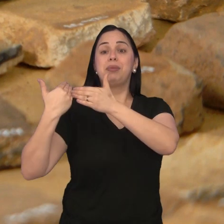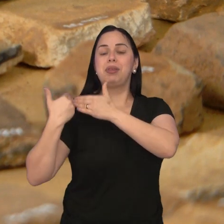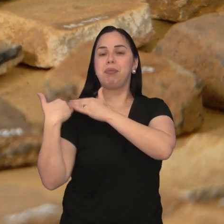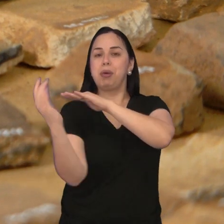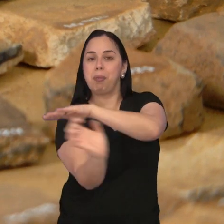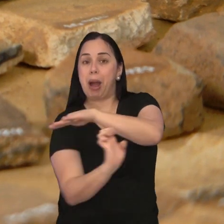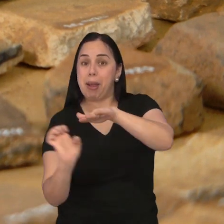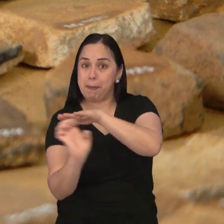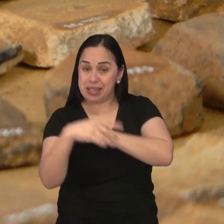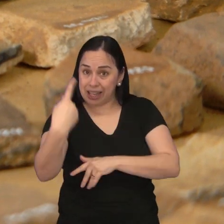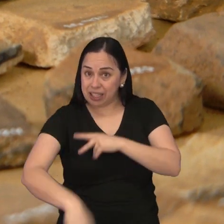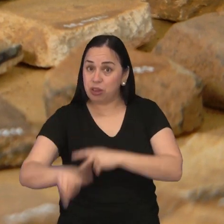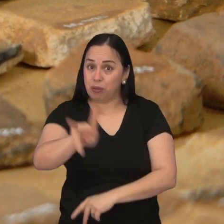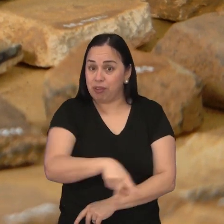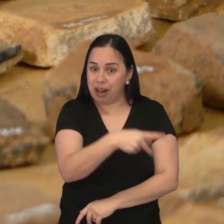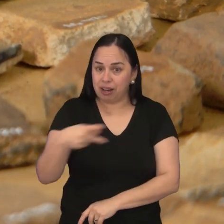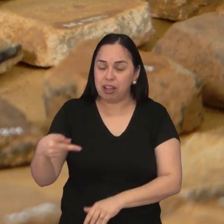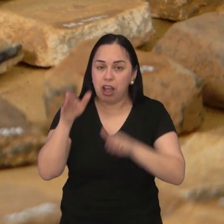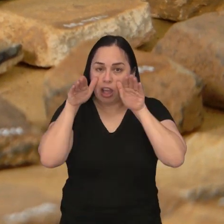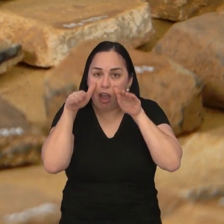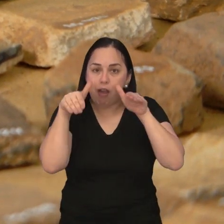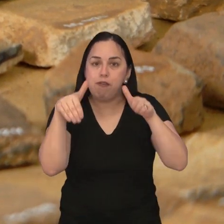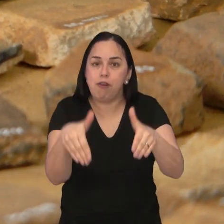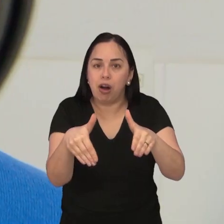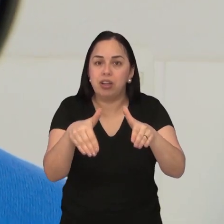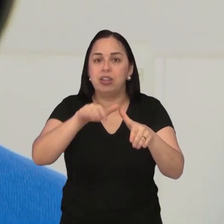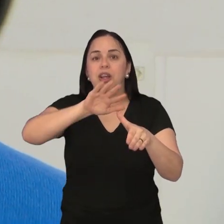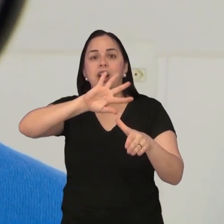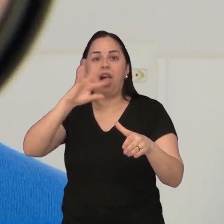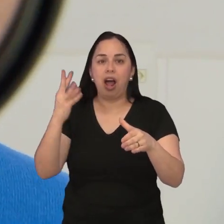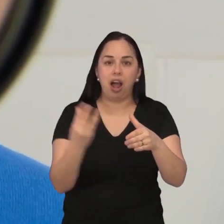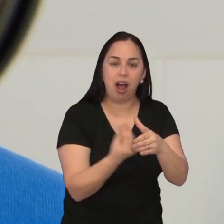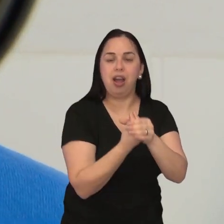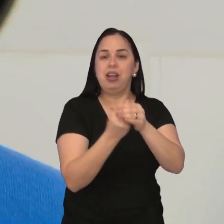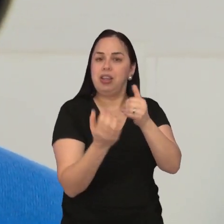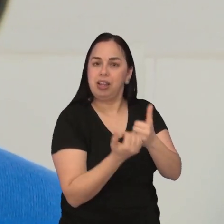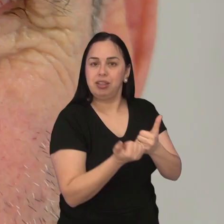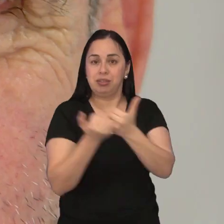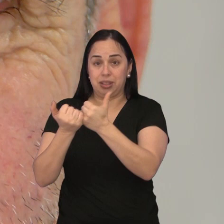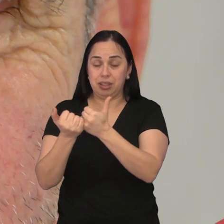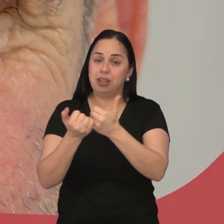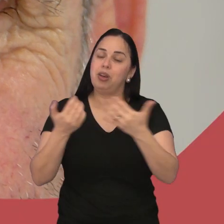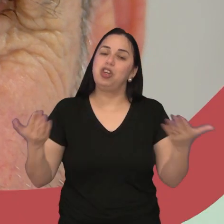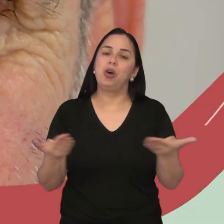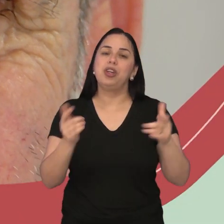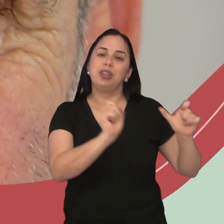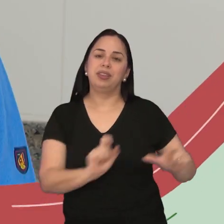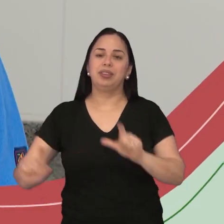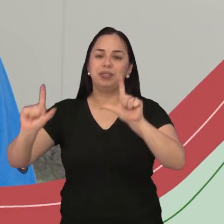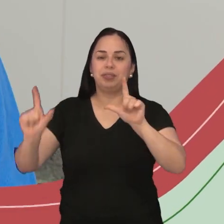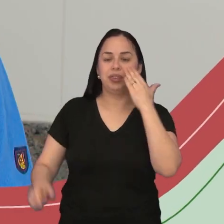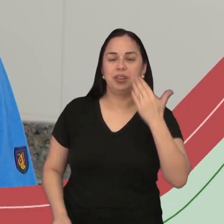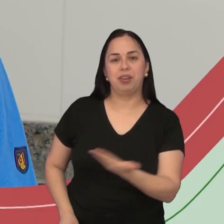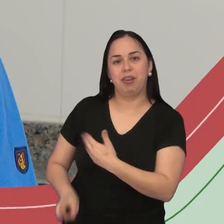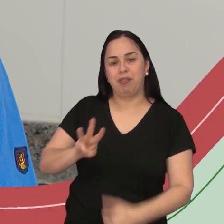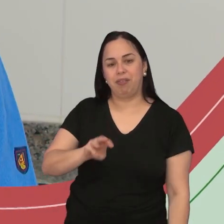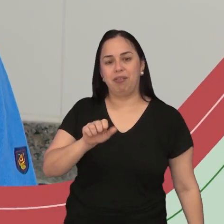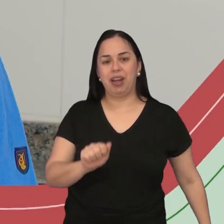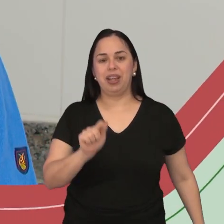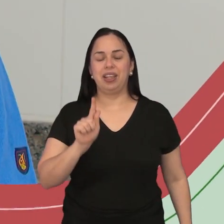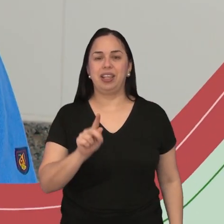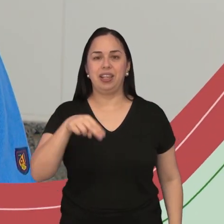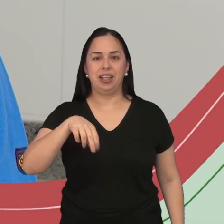uma empresa aqui da cidade especializada em patrimônio arqueológico. O Entrevistas de hoje é com Wagner